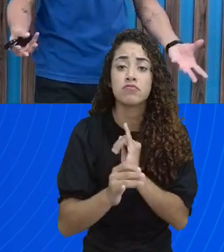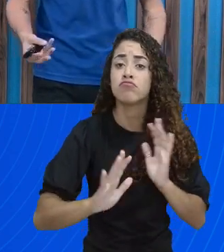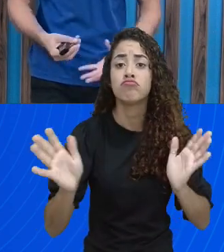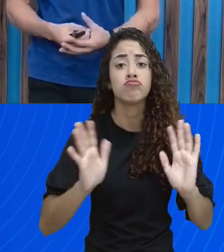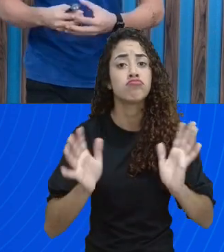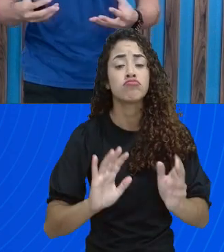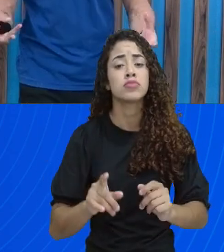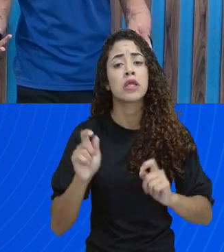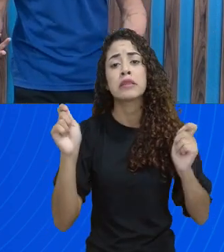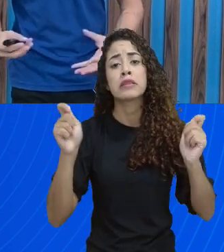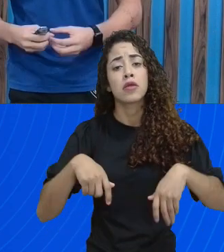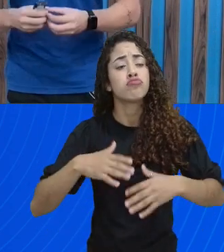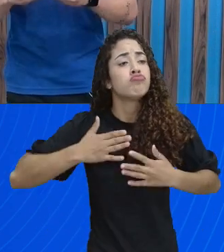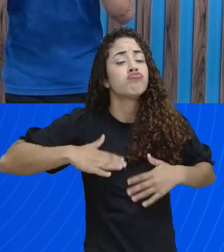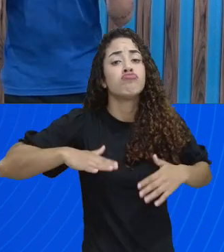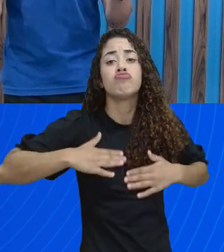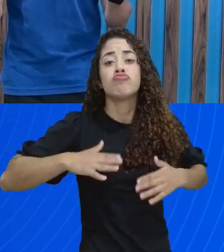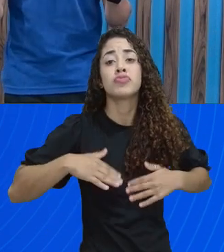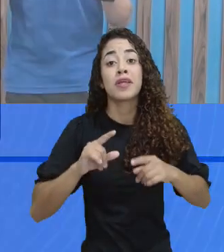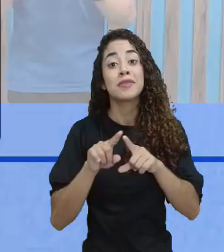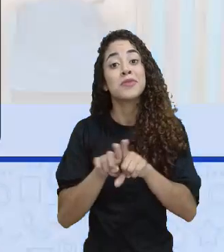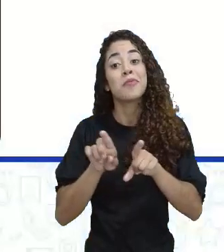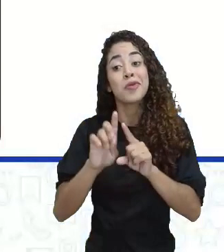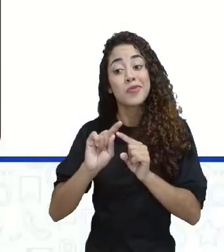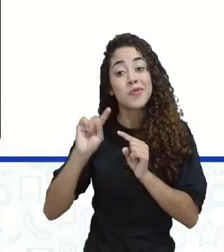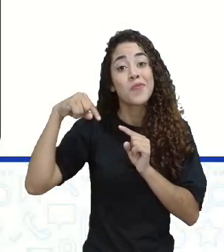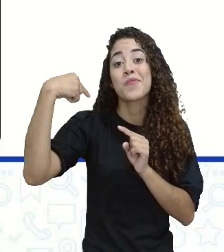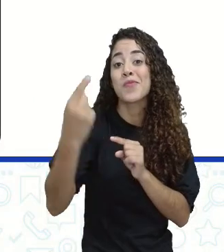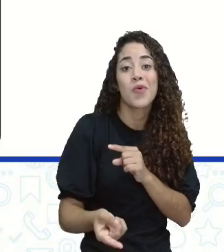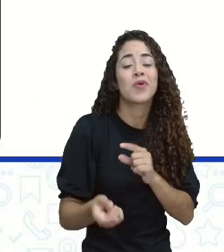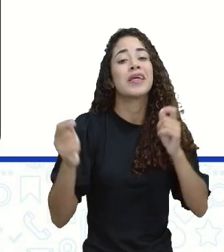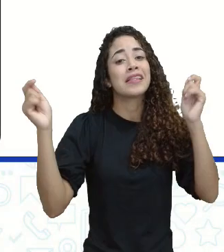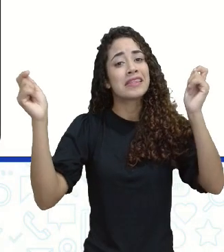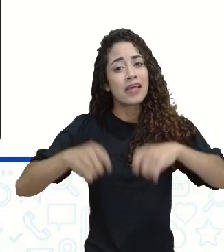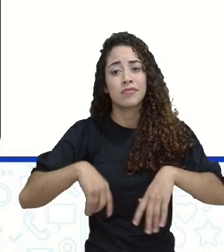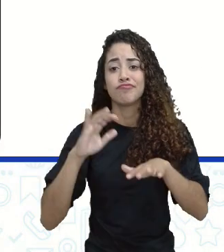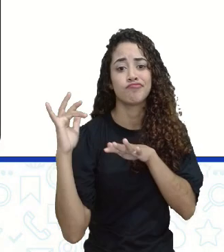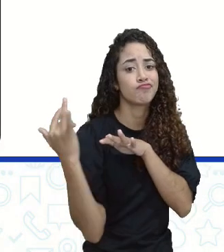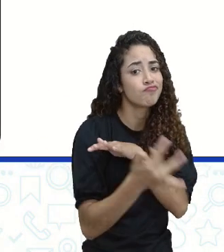ali de boinha e ainda ver depois seus vídeos, redes